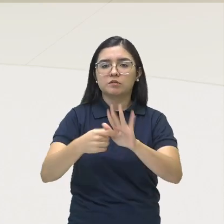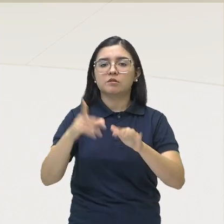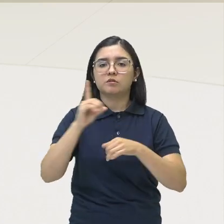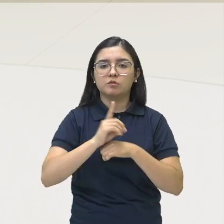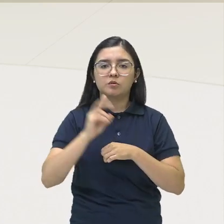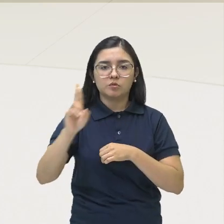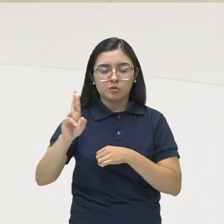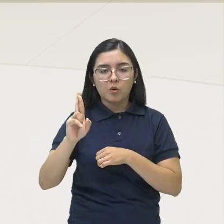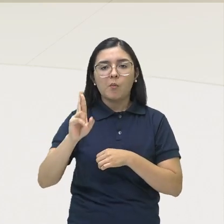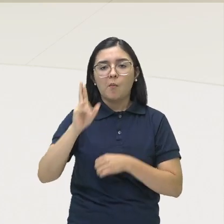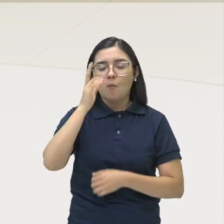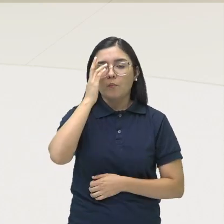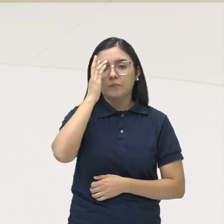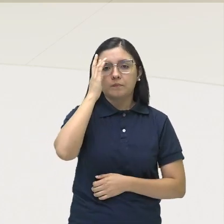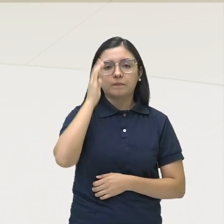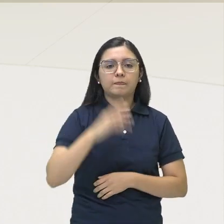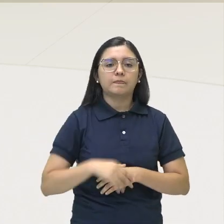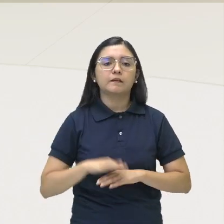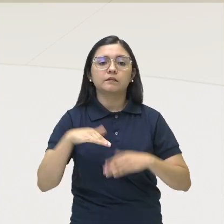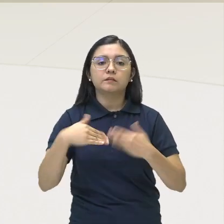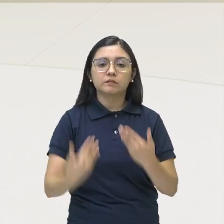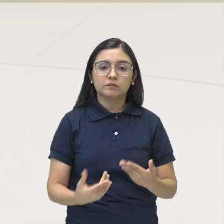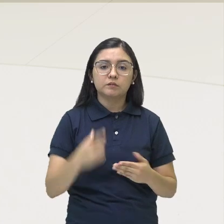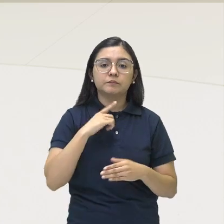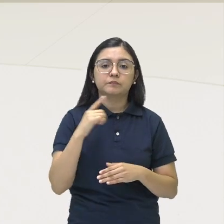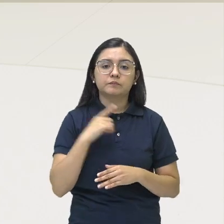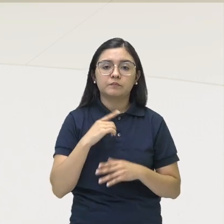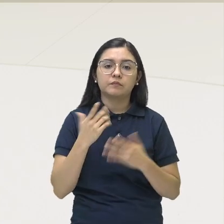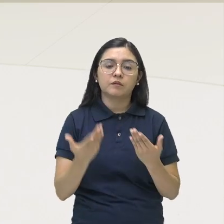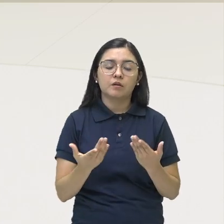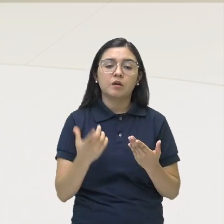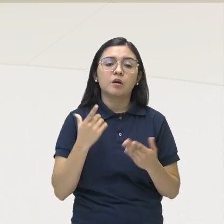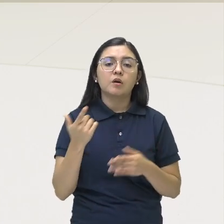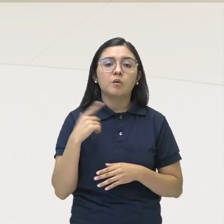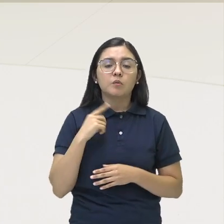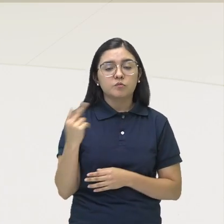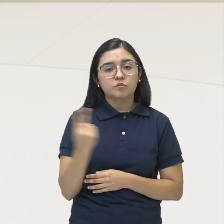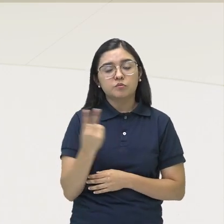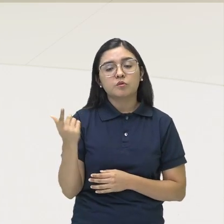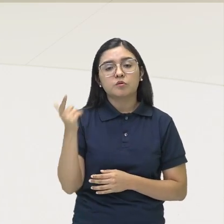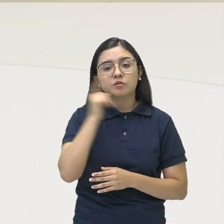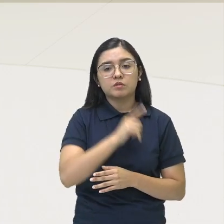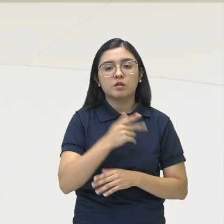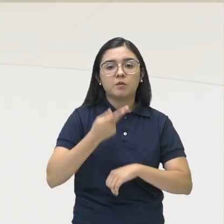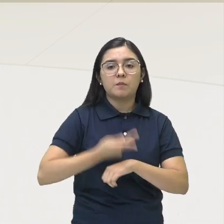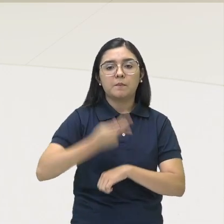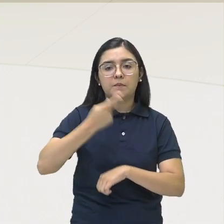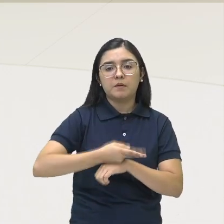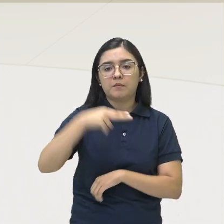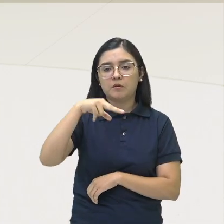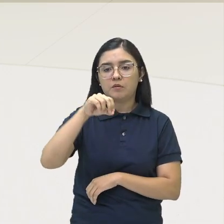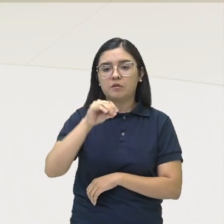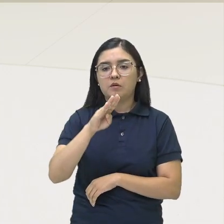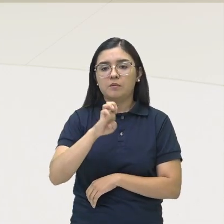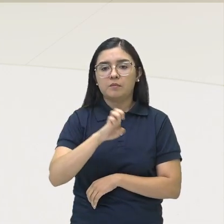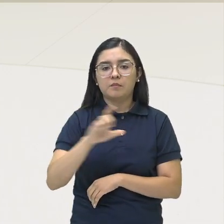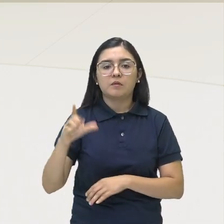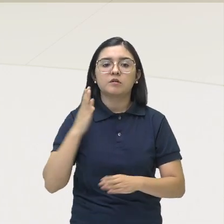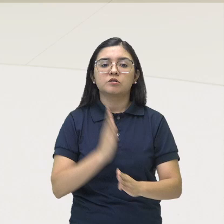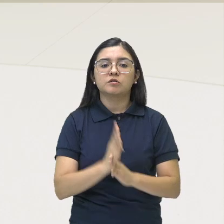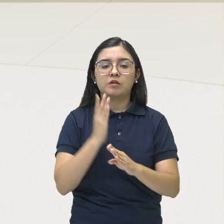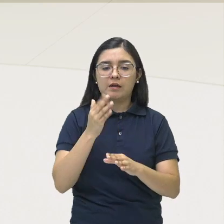uma doutora, né? No mesmo ano, o casal ganhou o Prêmio Nobel de Física por suas descobertas no campo